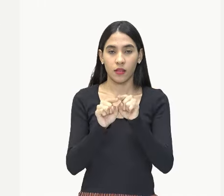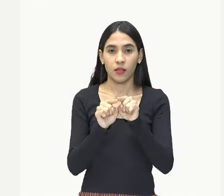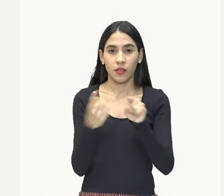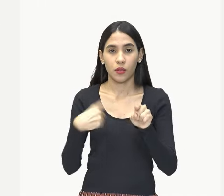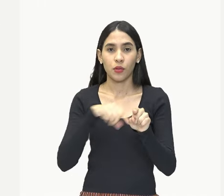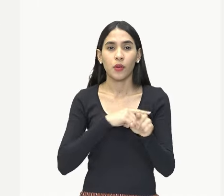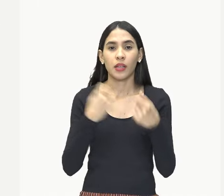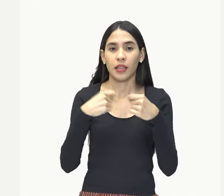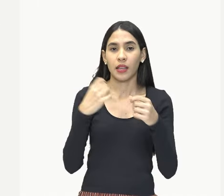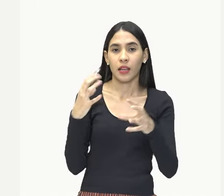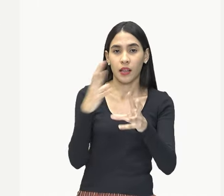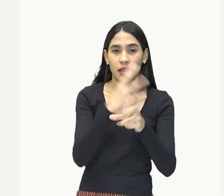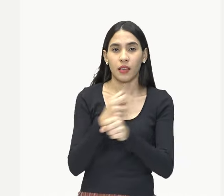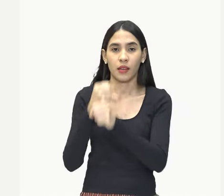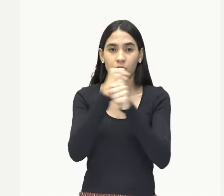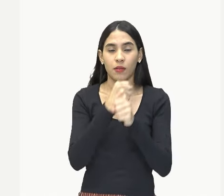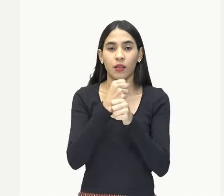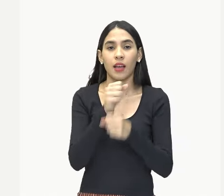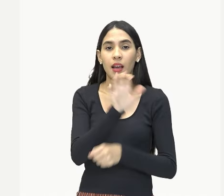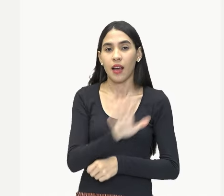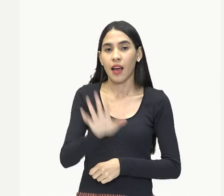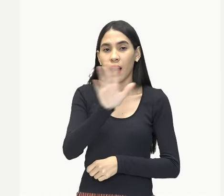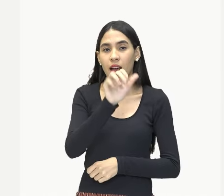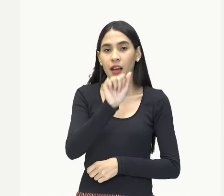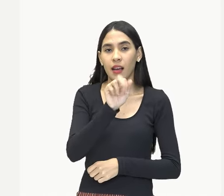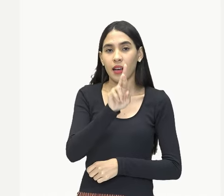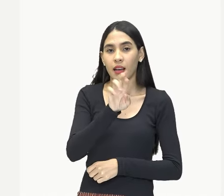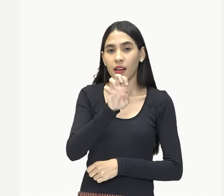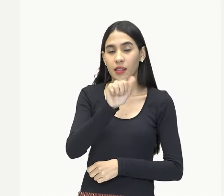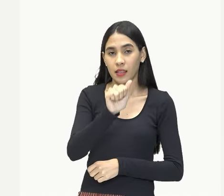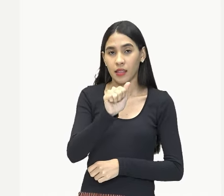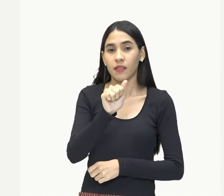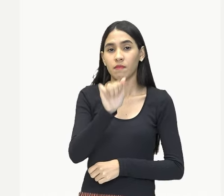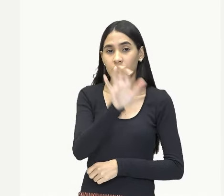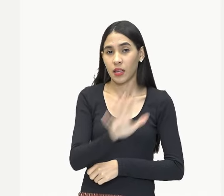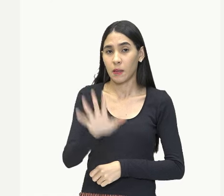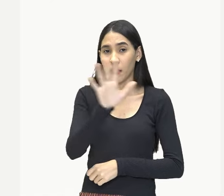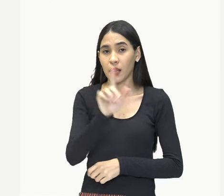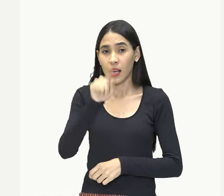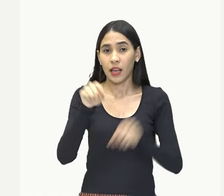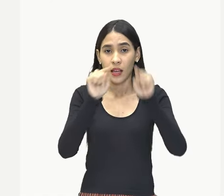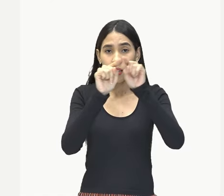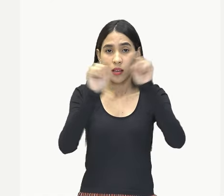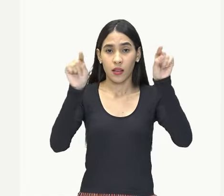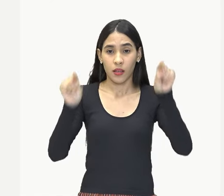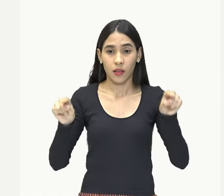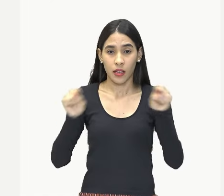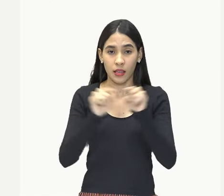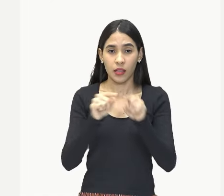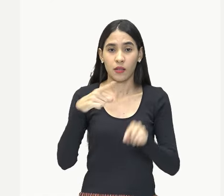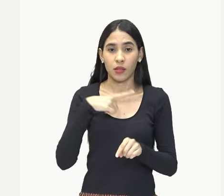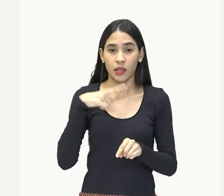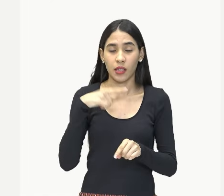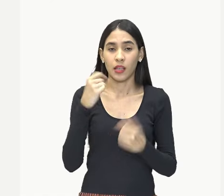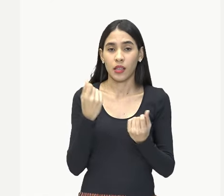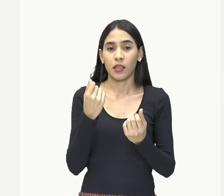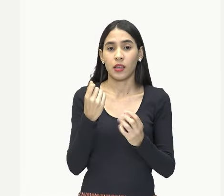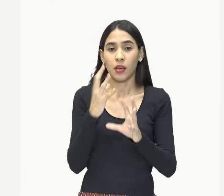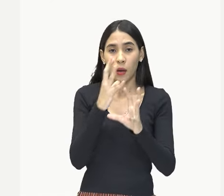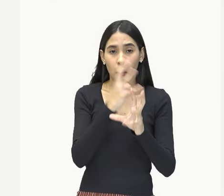calcular a área de uma figura e essa figura é o retângulo, há uma fórmula já